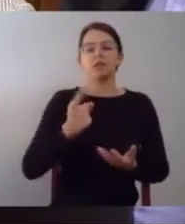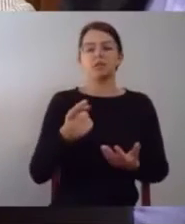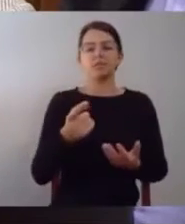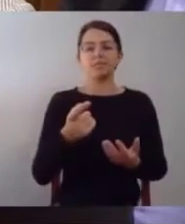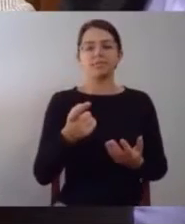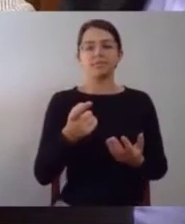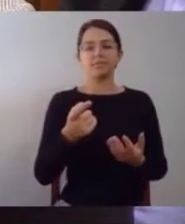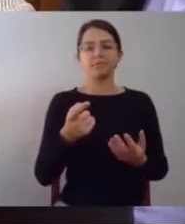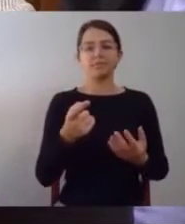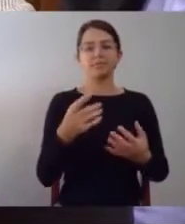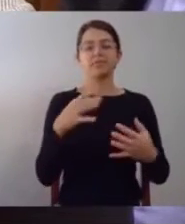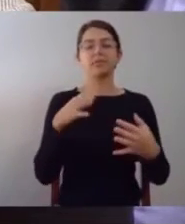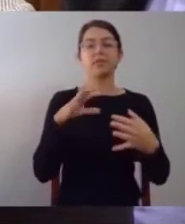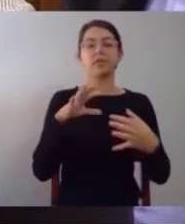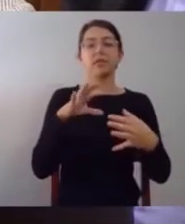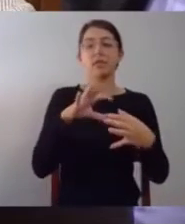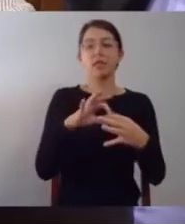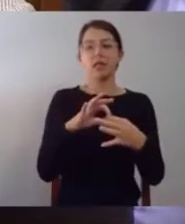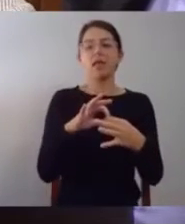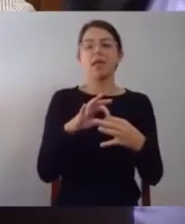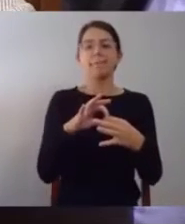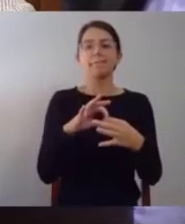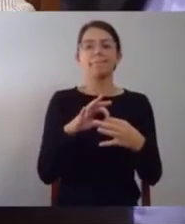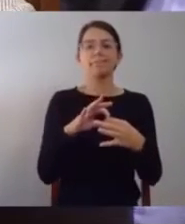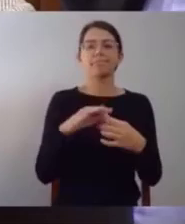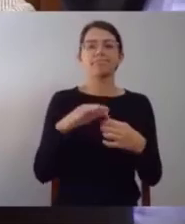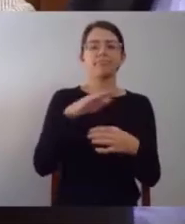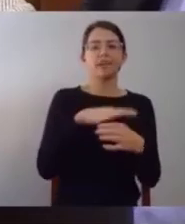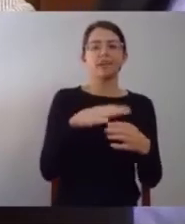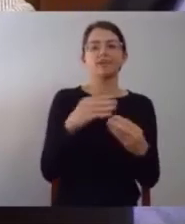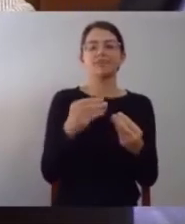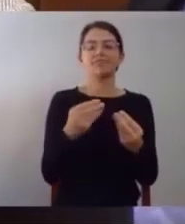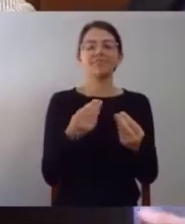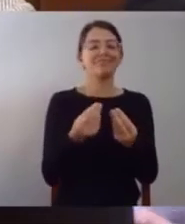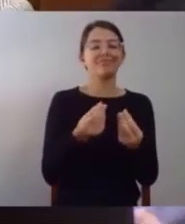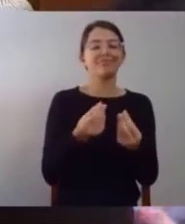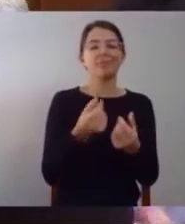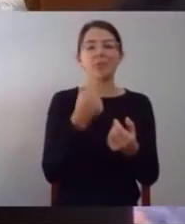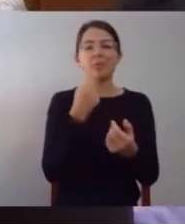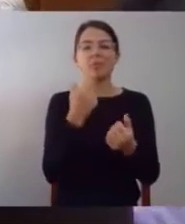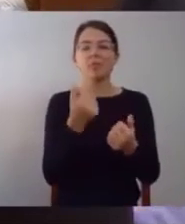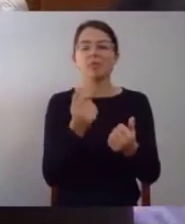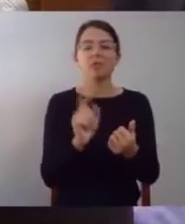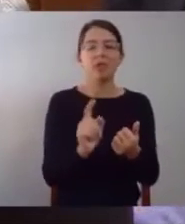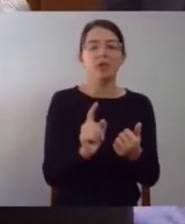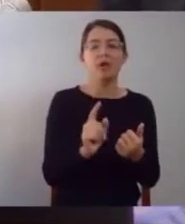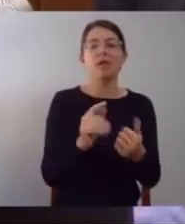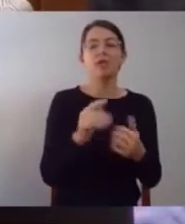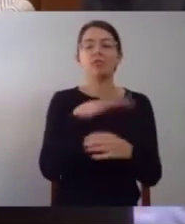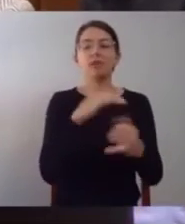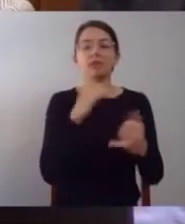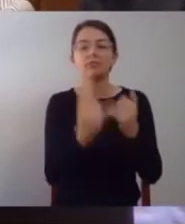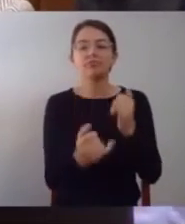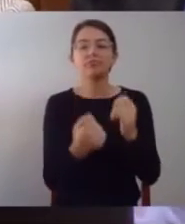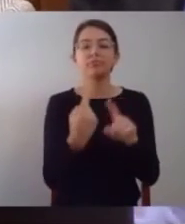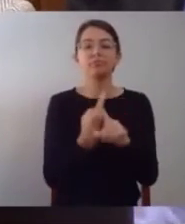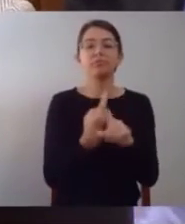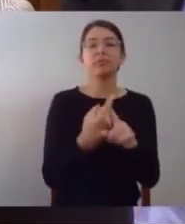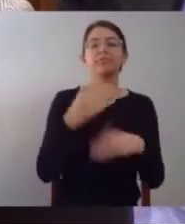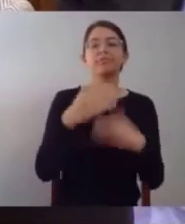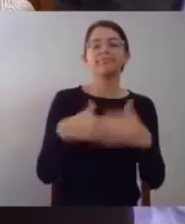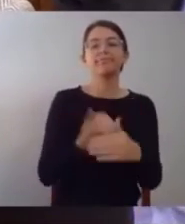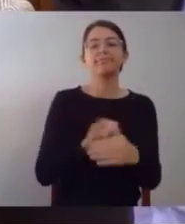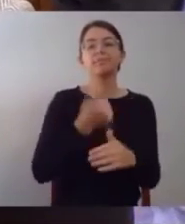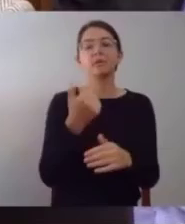a necessidade de detectar as chamadas áreas cinzentas, as áreas de risco e melhorar os procedimentos e processos num crescimento que